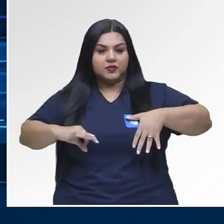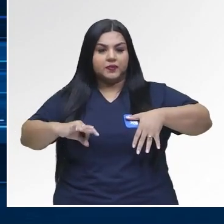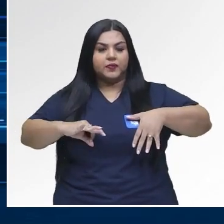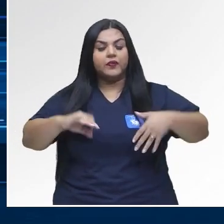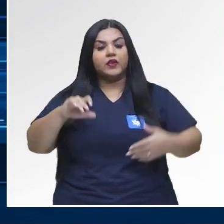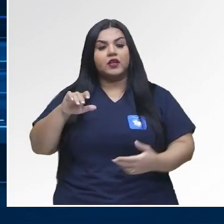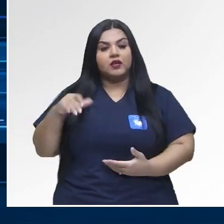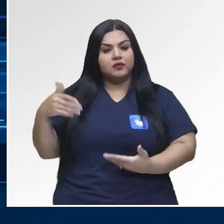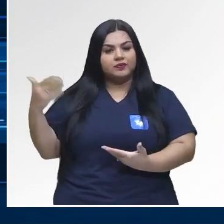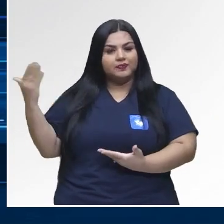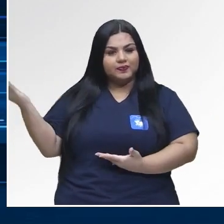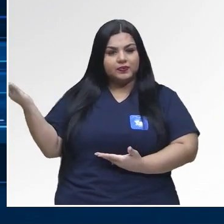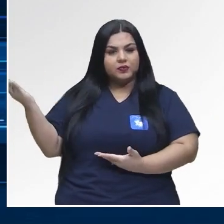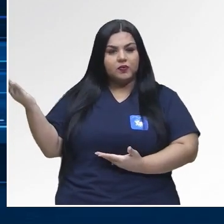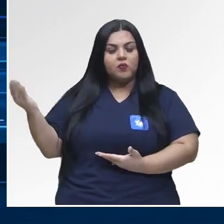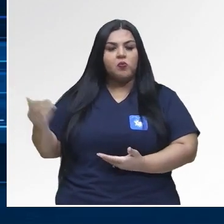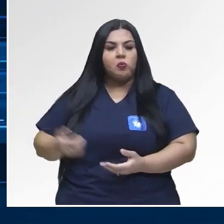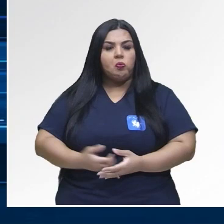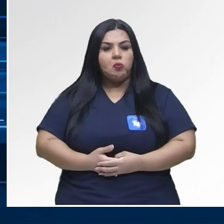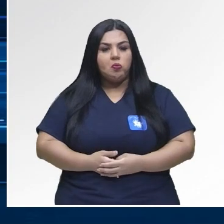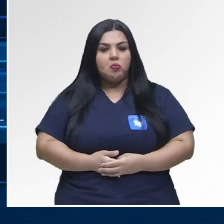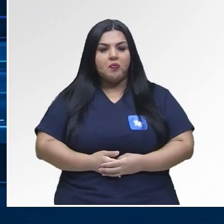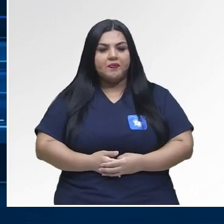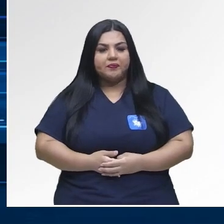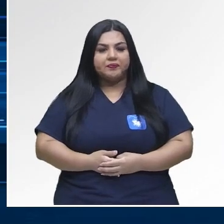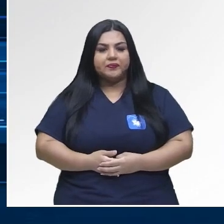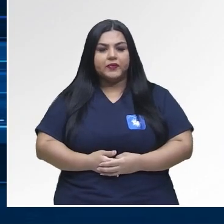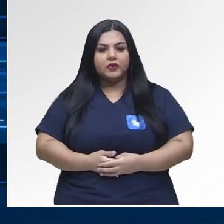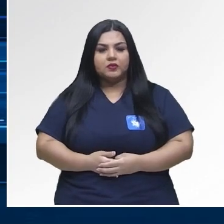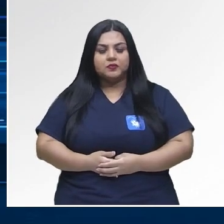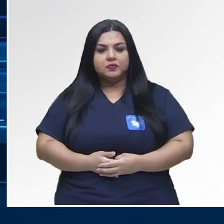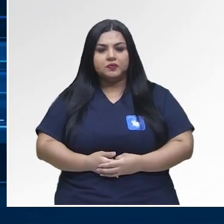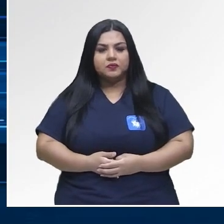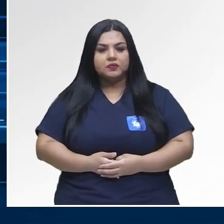Os alvéolos pulmonares,